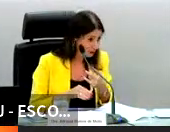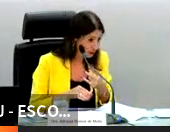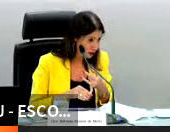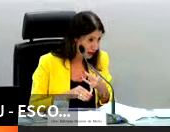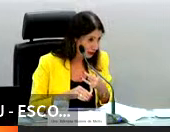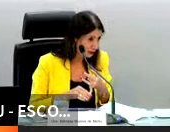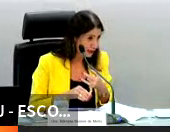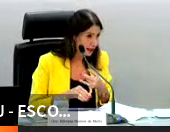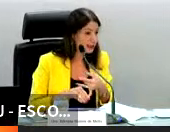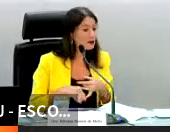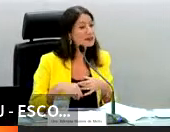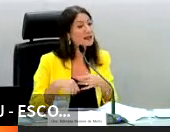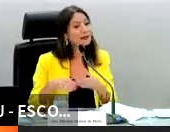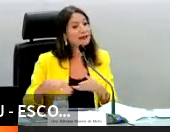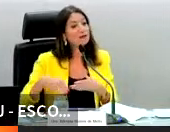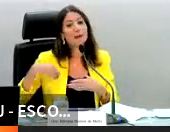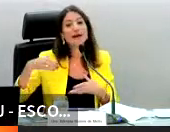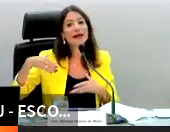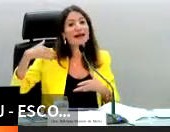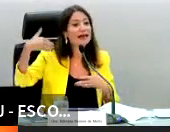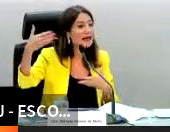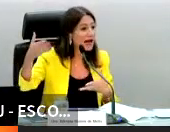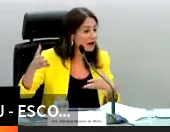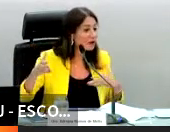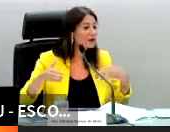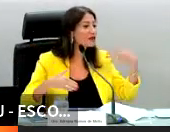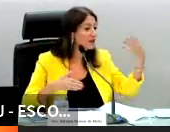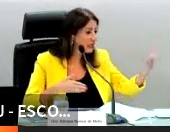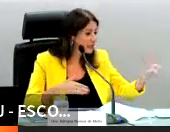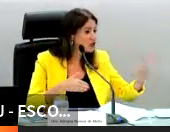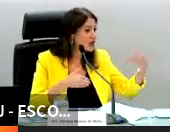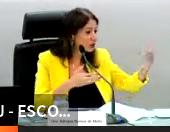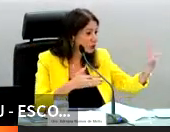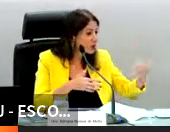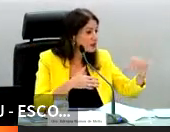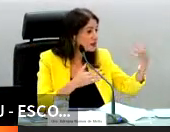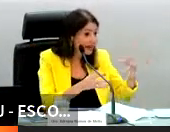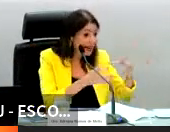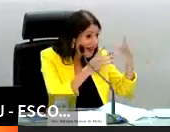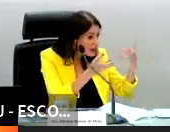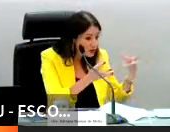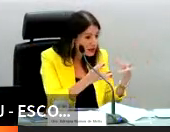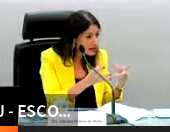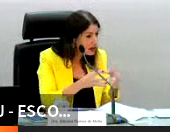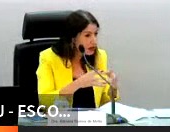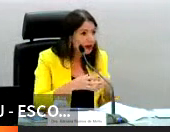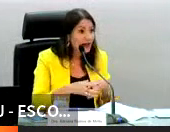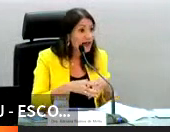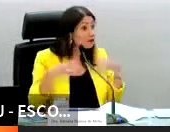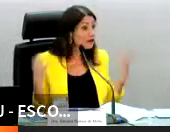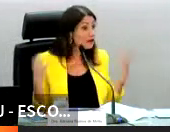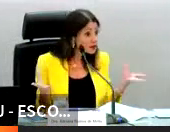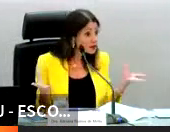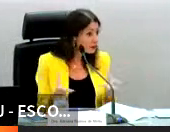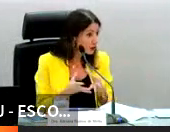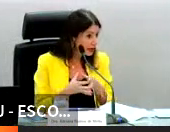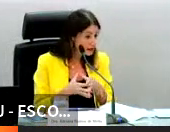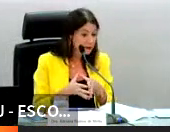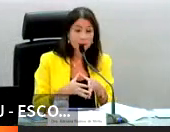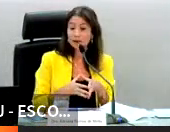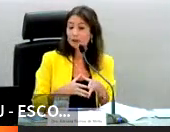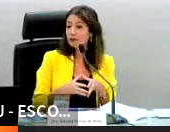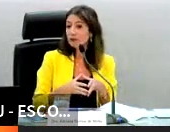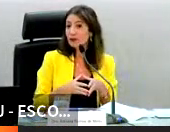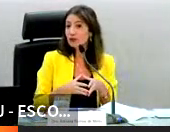ML estava fechado. Então, essa mãe teve que peregrinar com essa menina de 14. Casos assim gravíssimos de